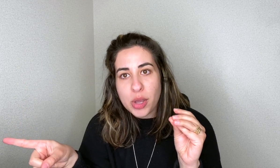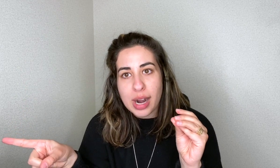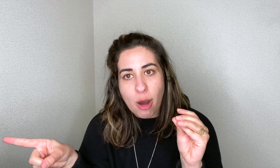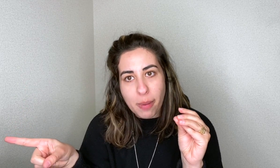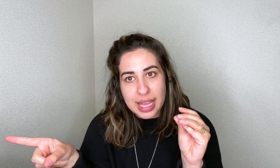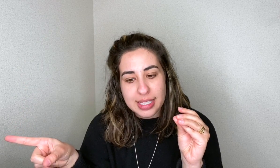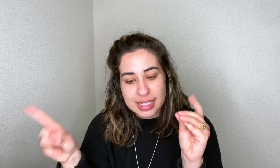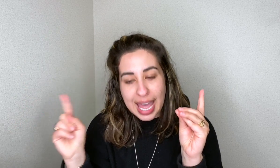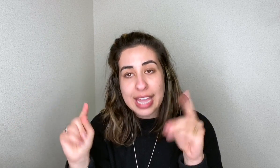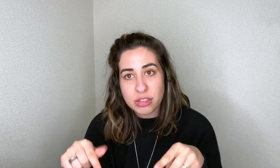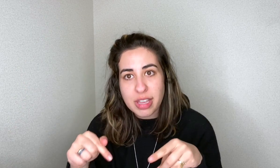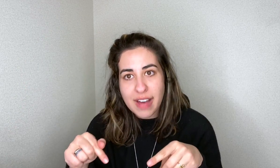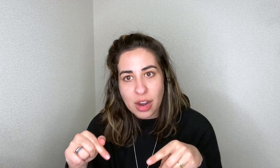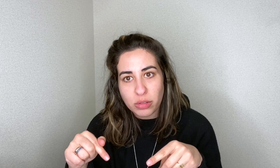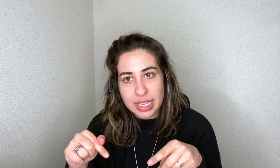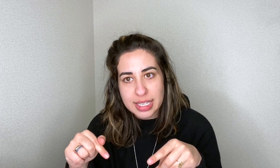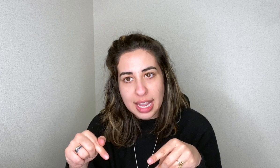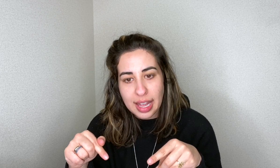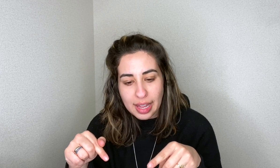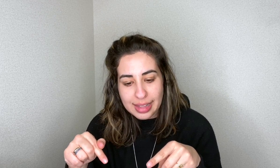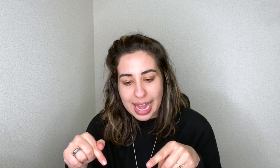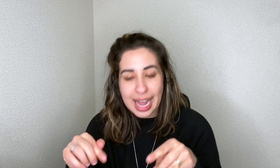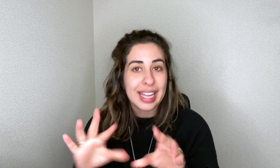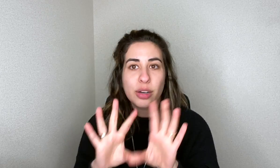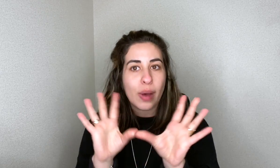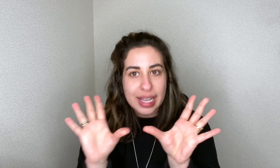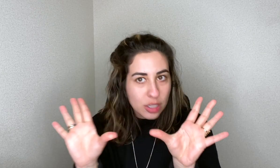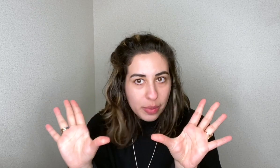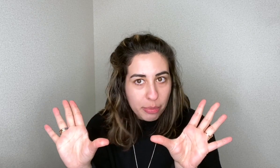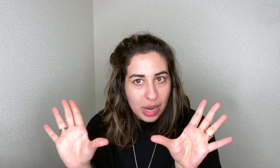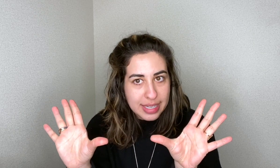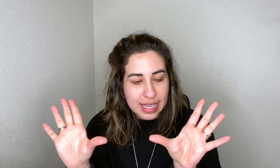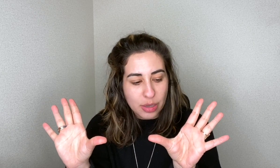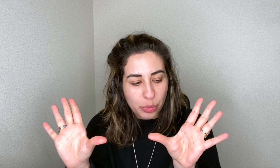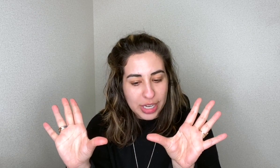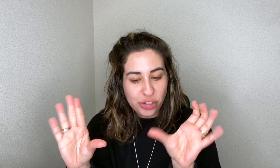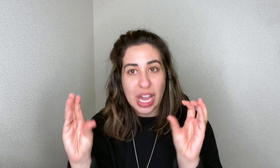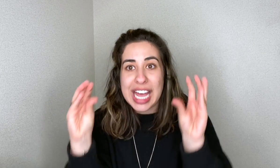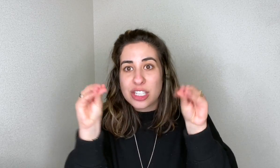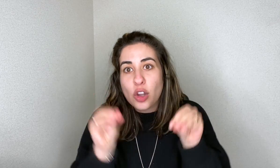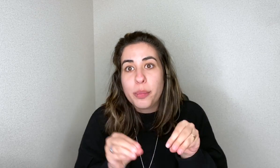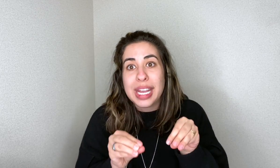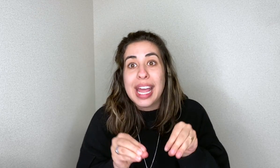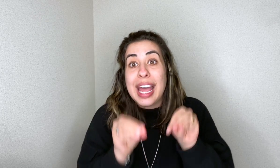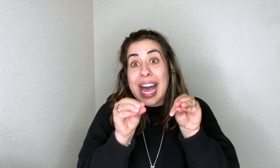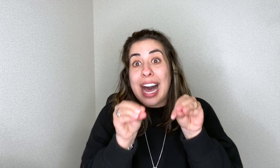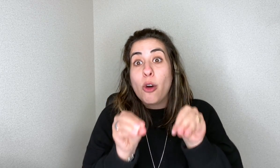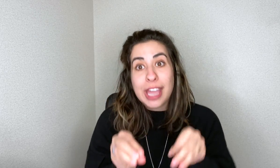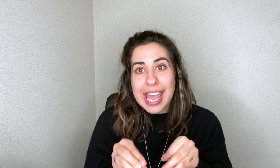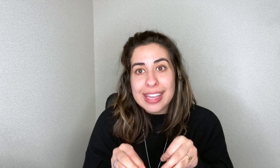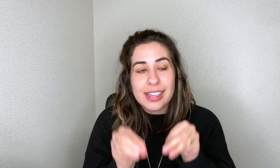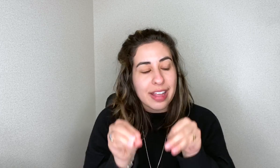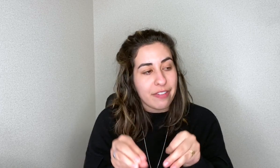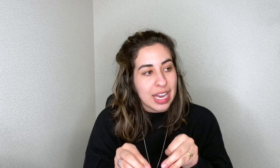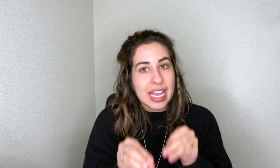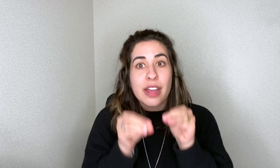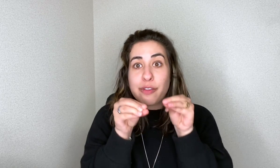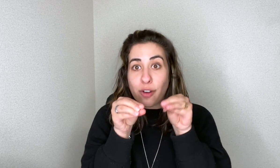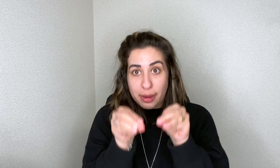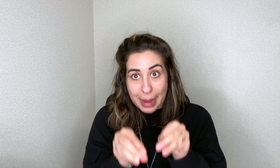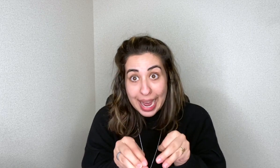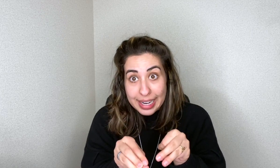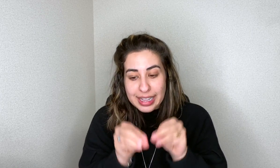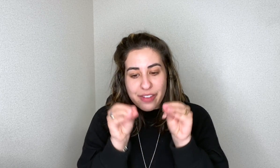e piorar o país. É isso que vai acontecer, tá? Aqui não é sobre polarização política, é sobre alguém que